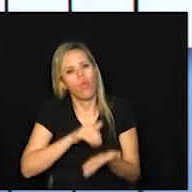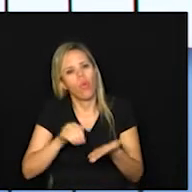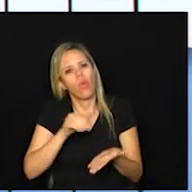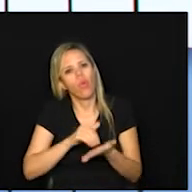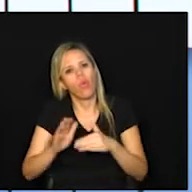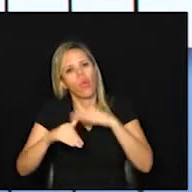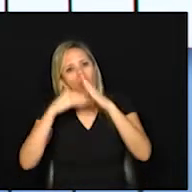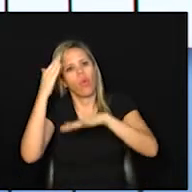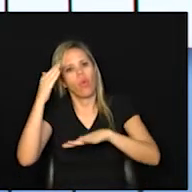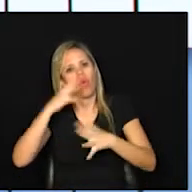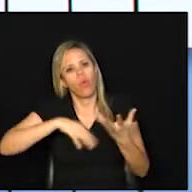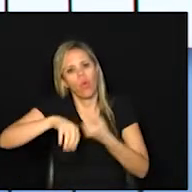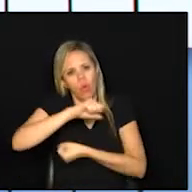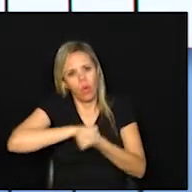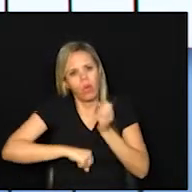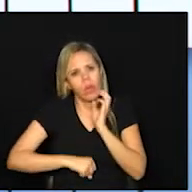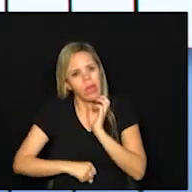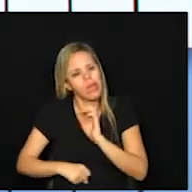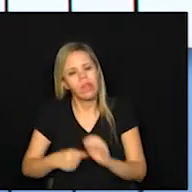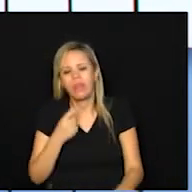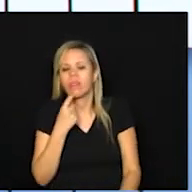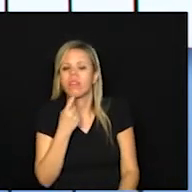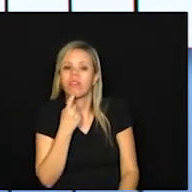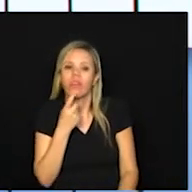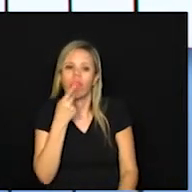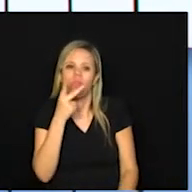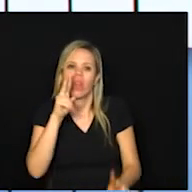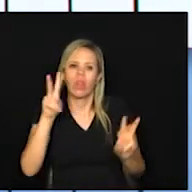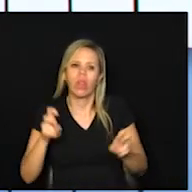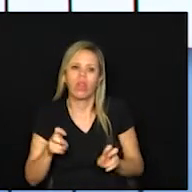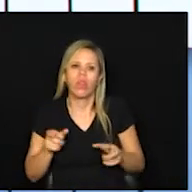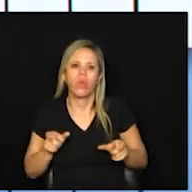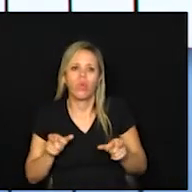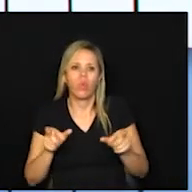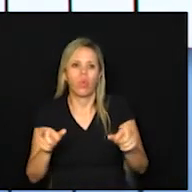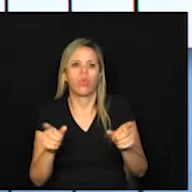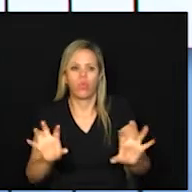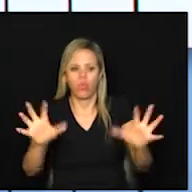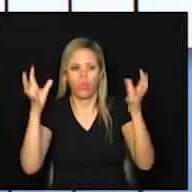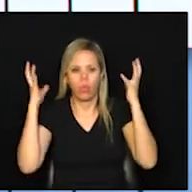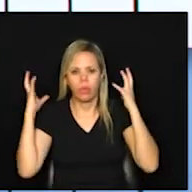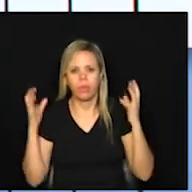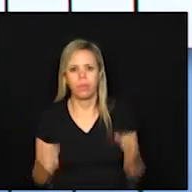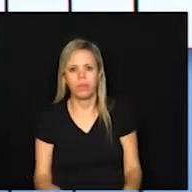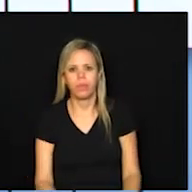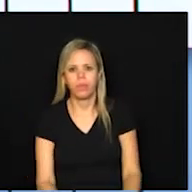de Desenvolvimento Sustentável de Campinas falar sobre os corredores ecológicos.